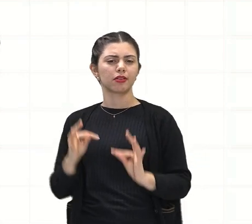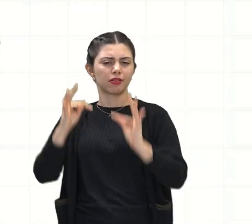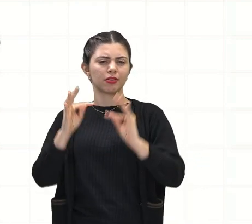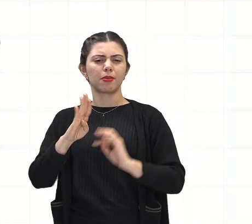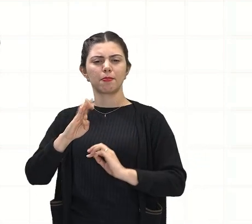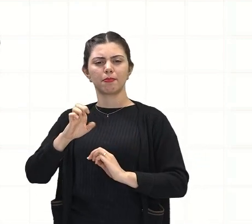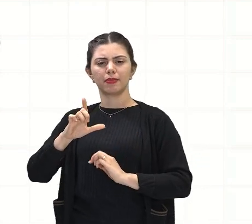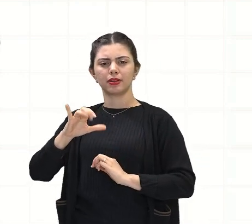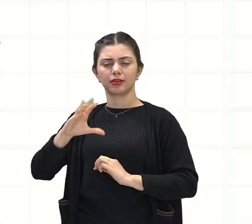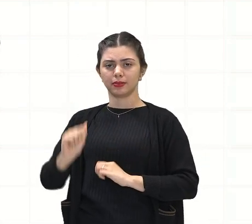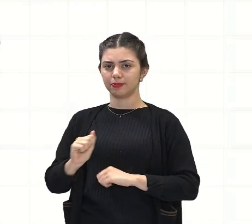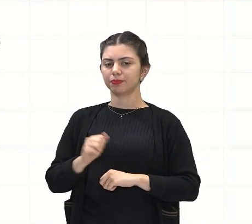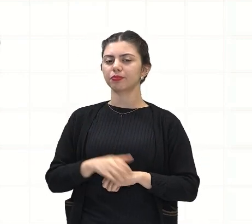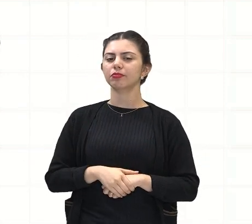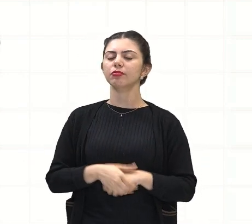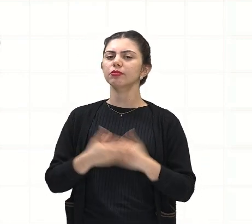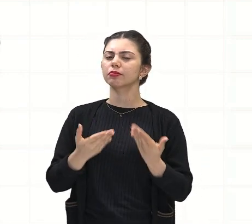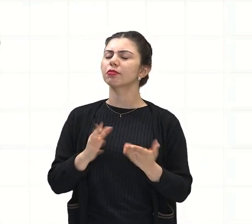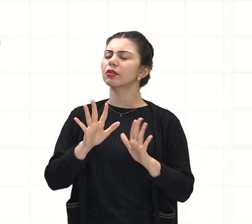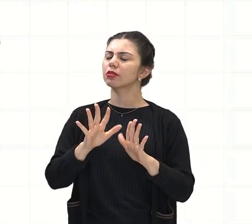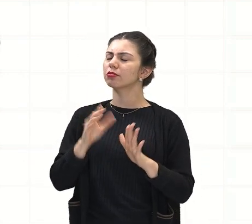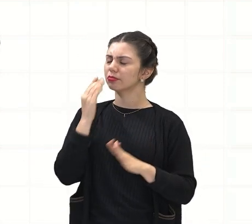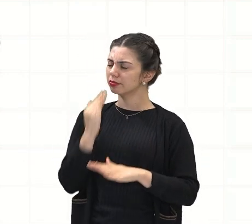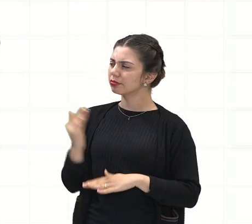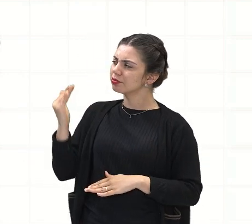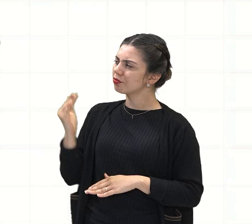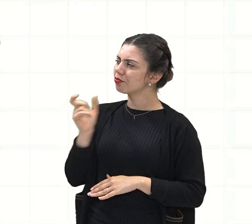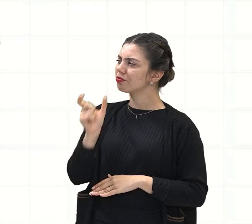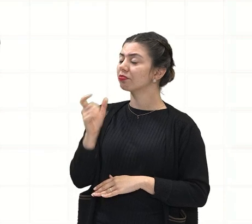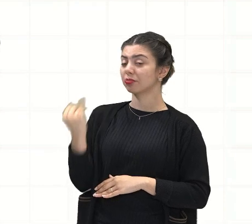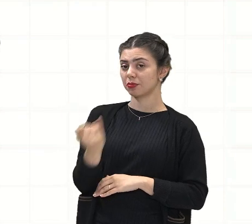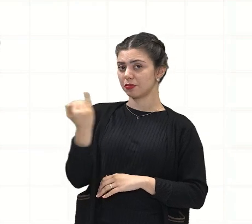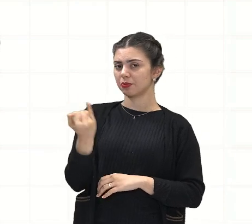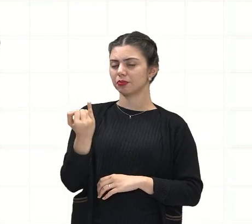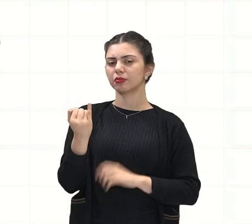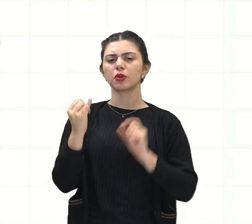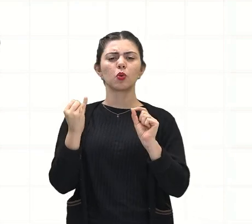lá. Vamos a um ponto importante?